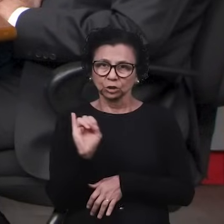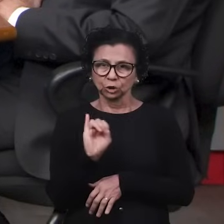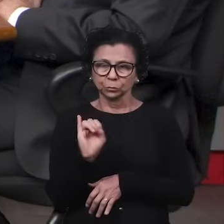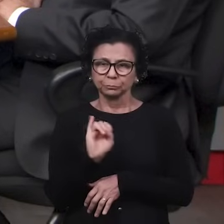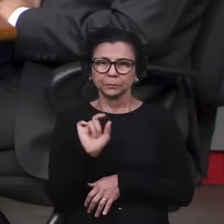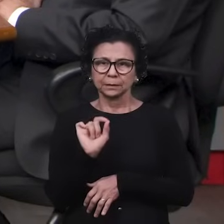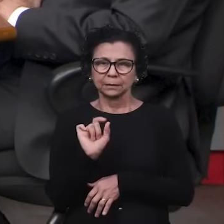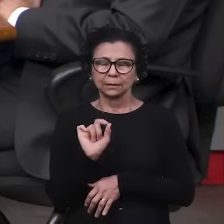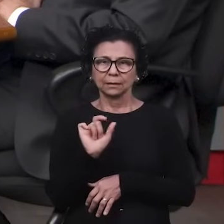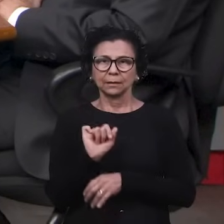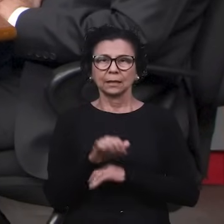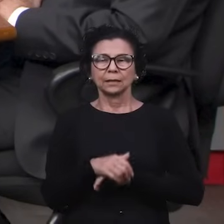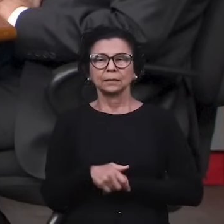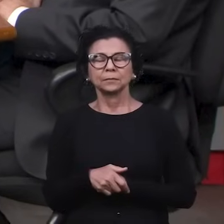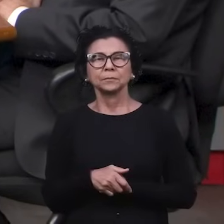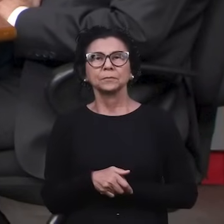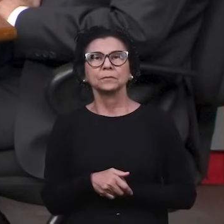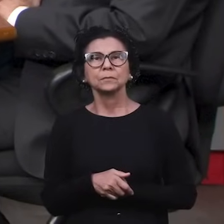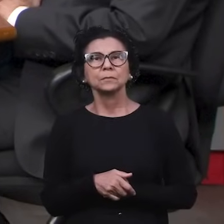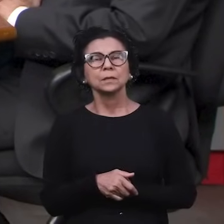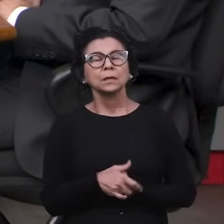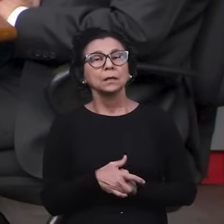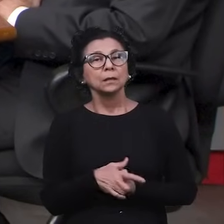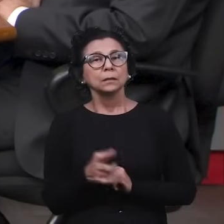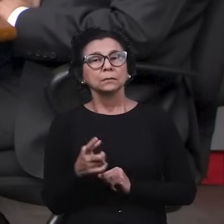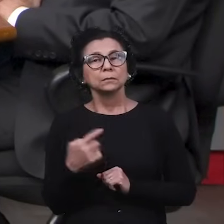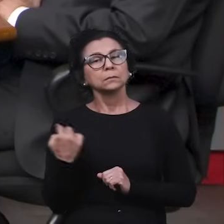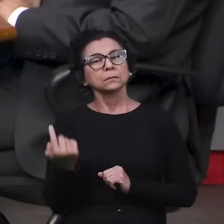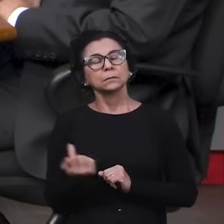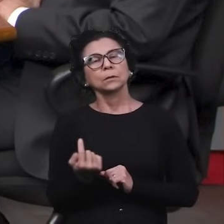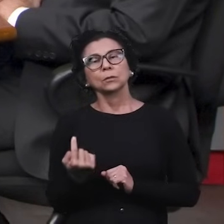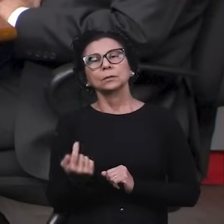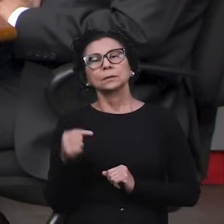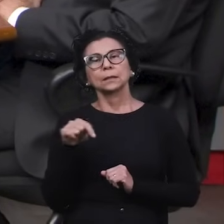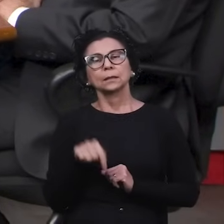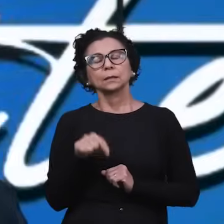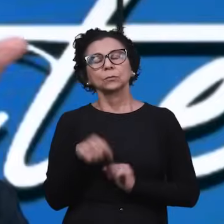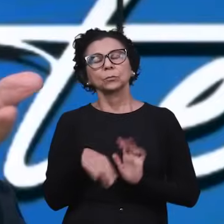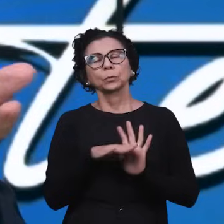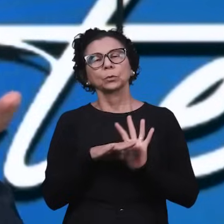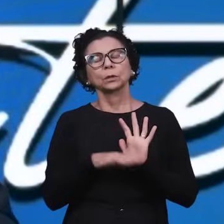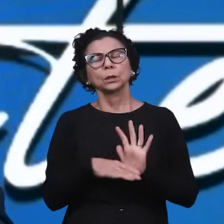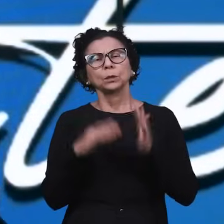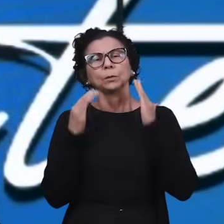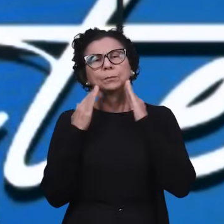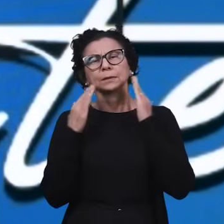o personagem do grupo que nós estamos abordando a questão de